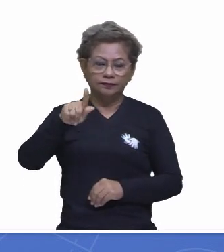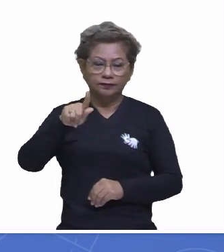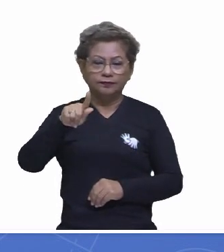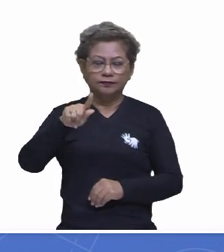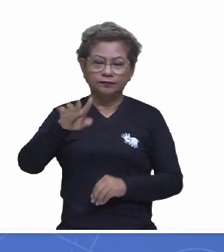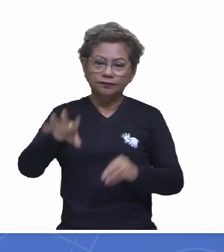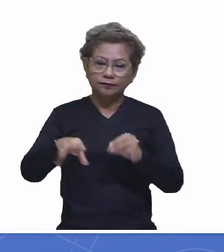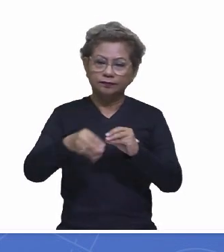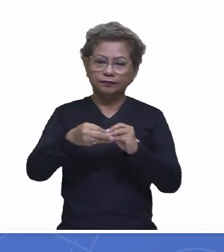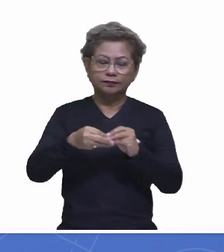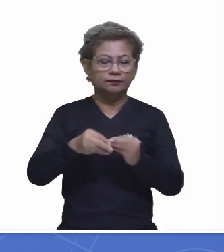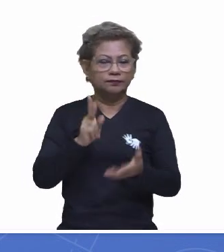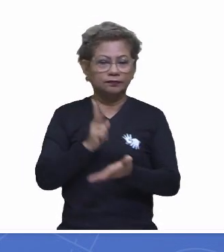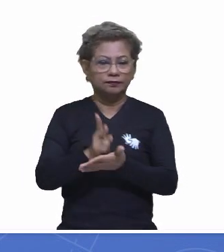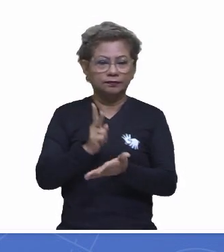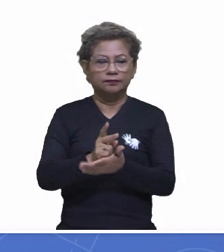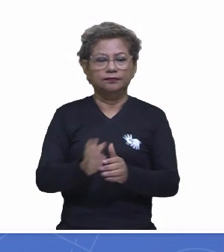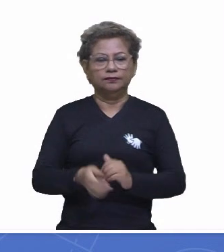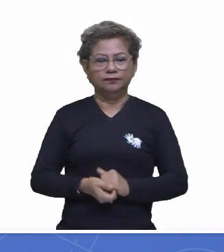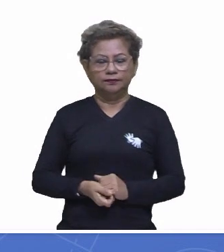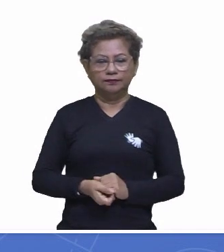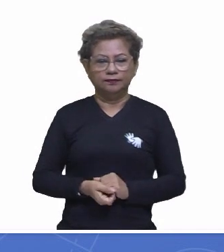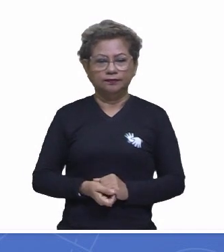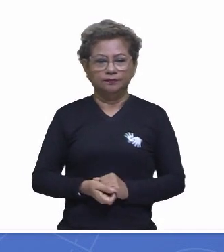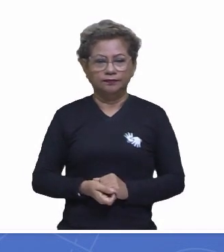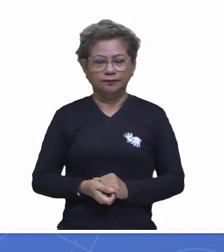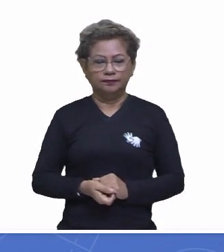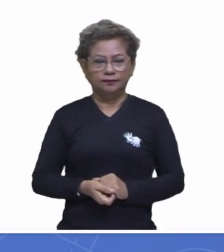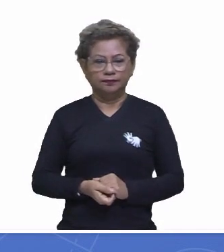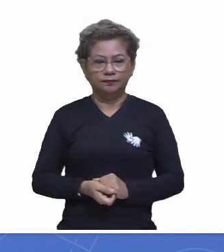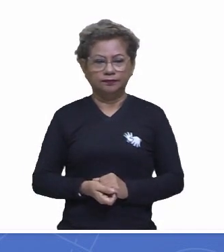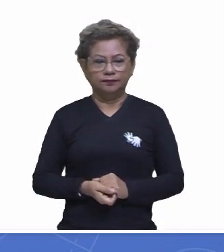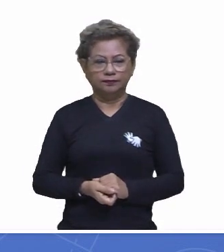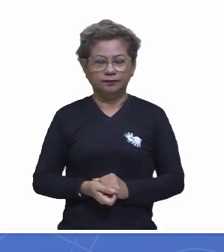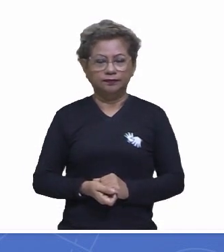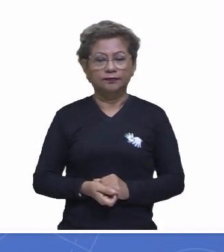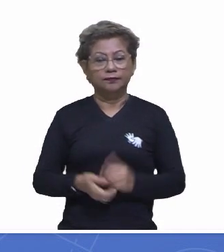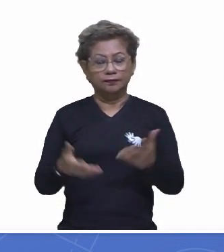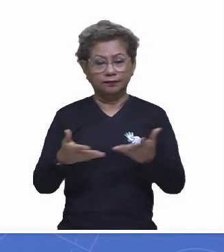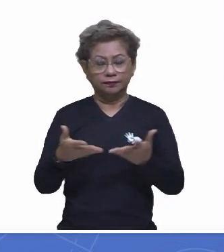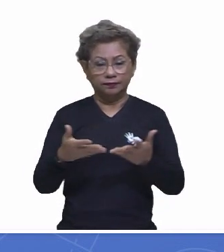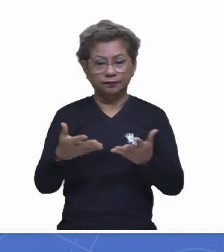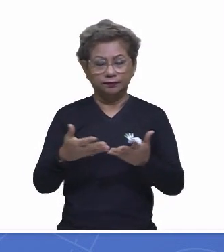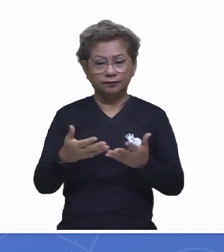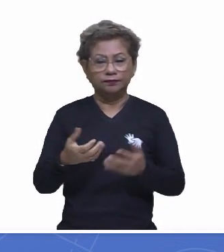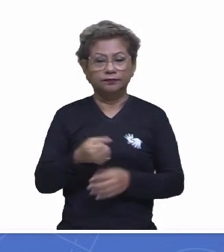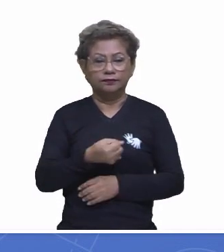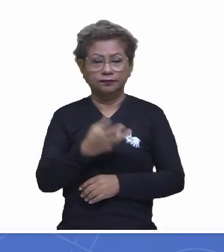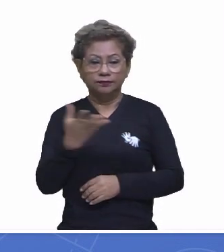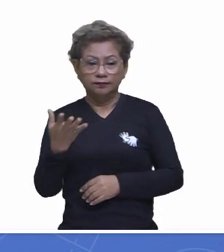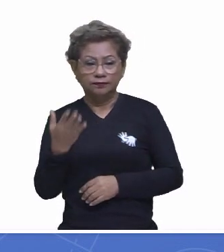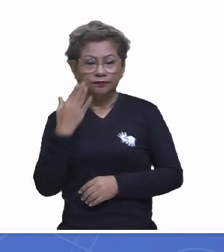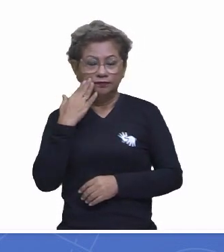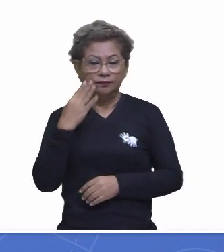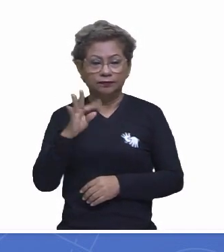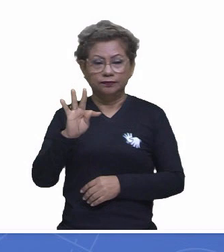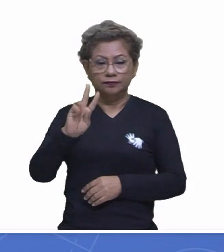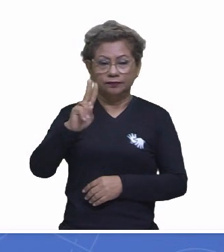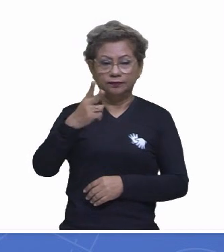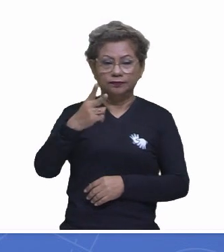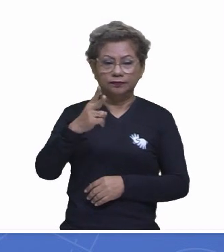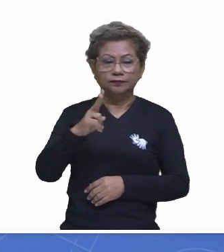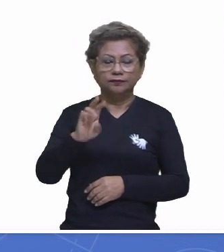nós temos they, aí nós temos plural aqui, né, o sujeito no plural, então deve ser